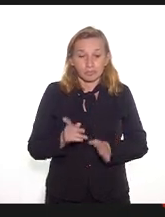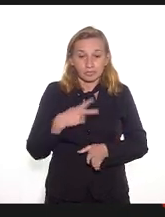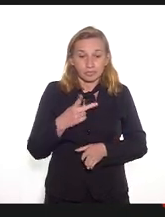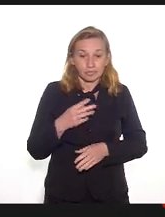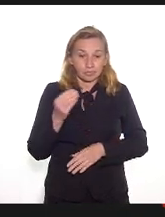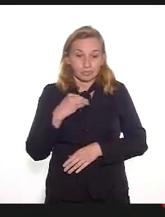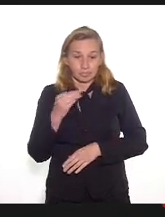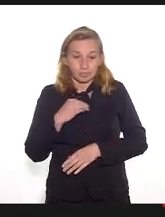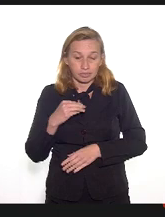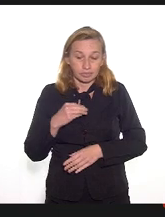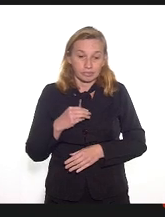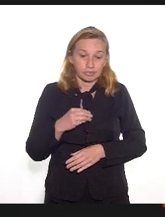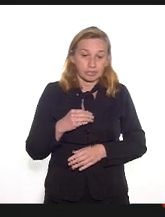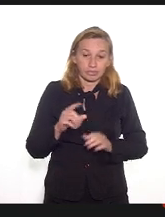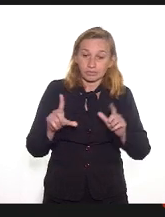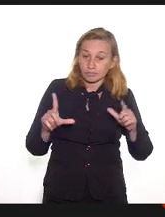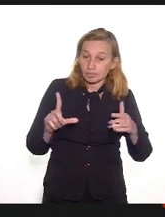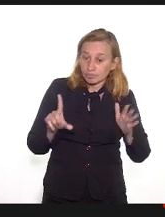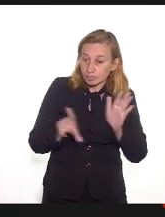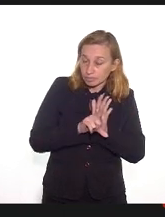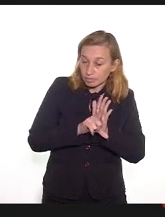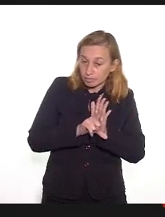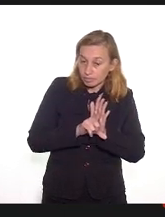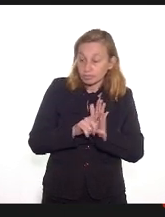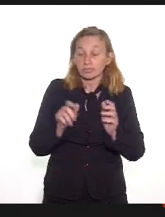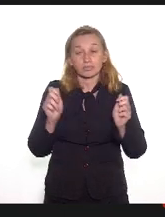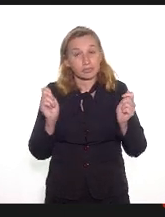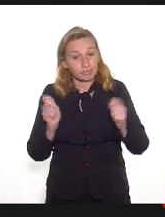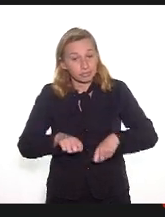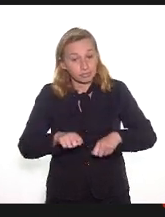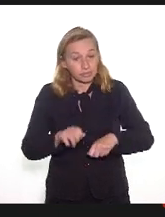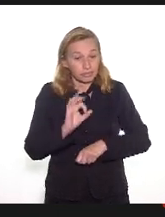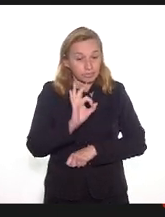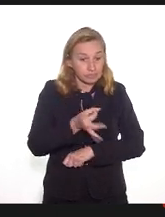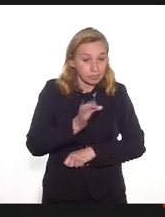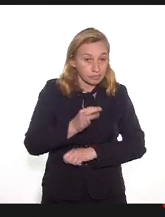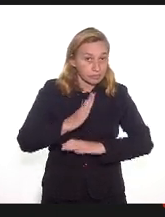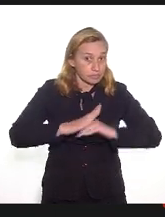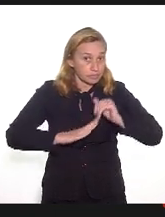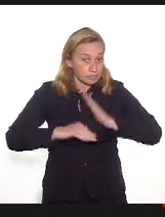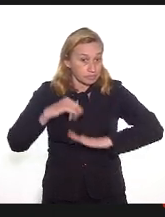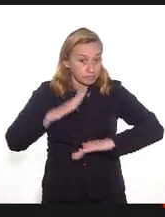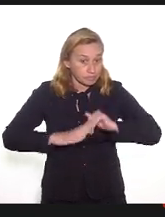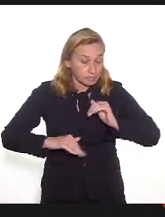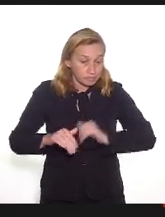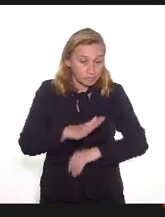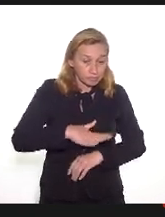a legislação, a capacitação realmente bastante profissional.